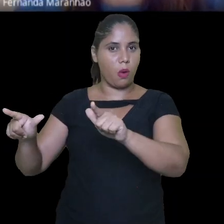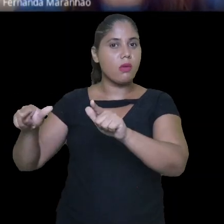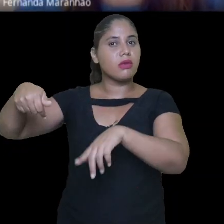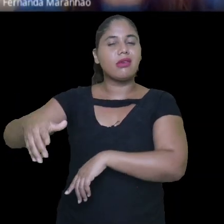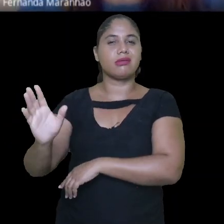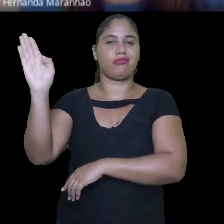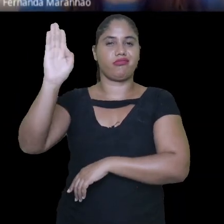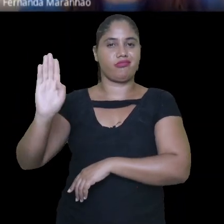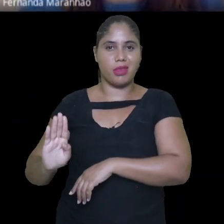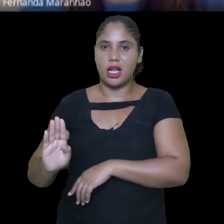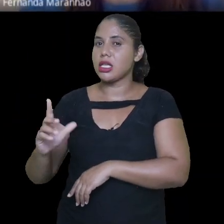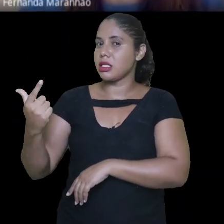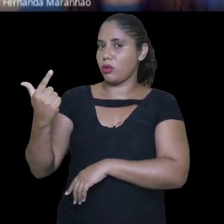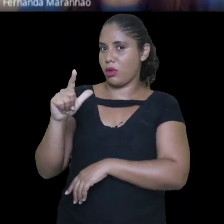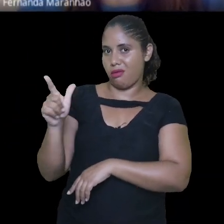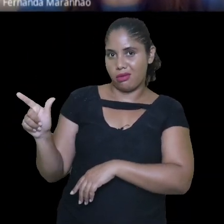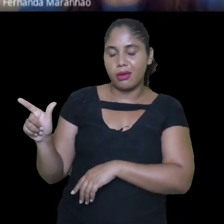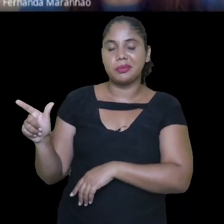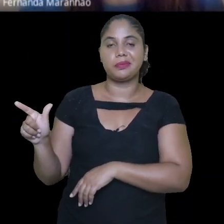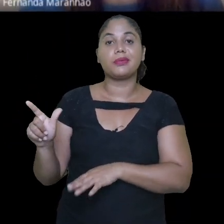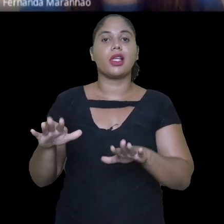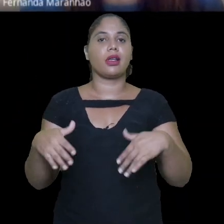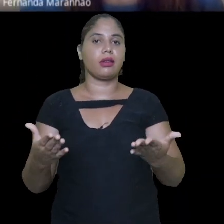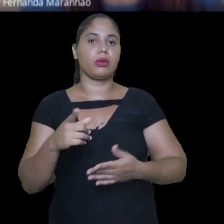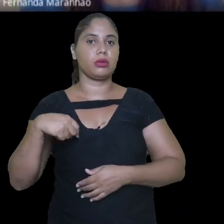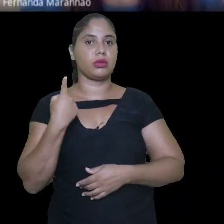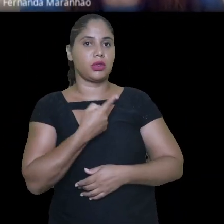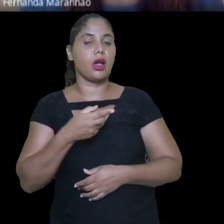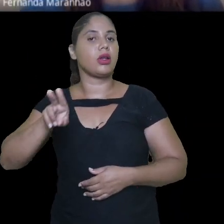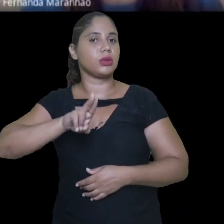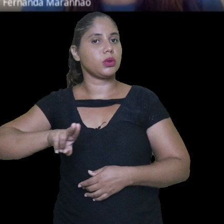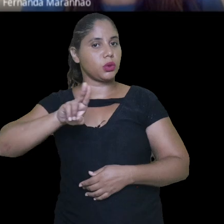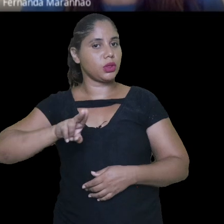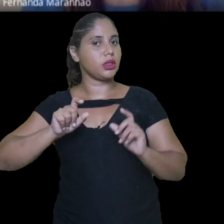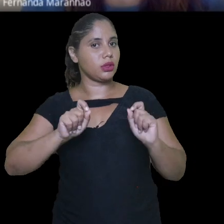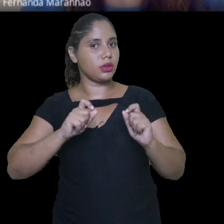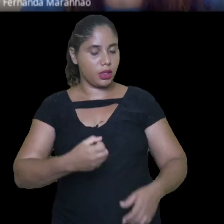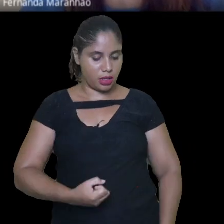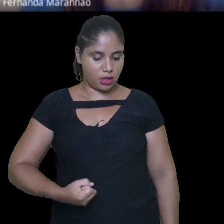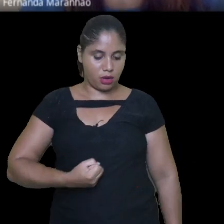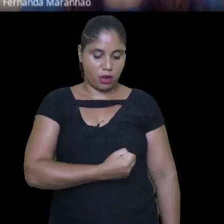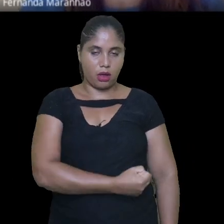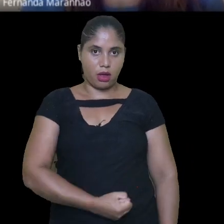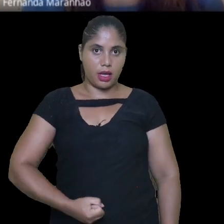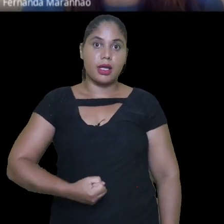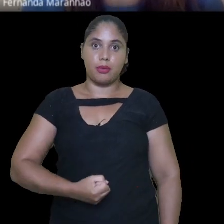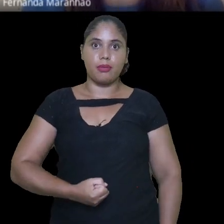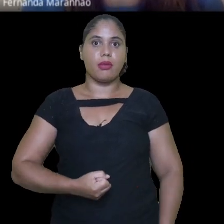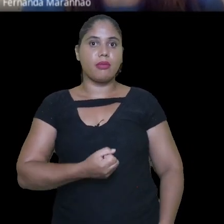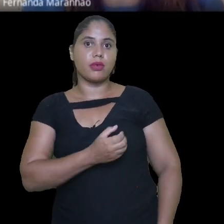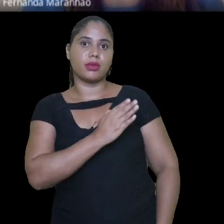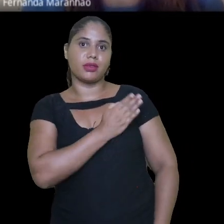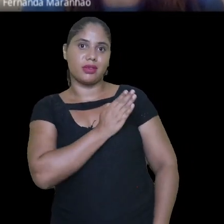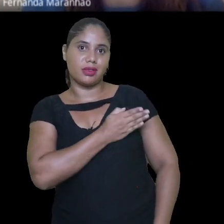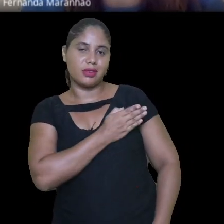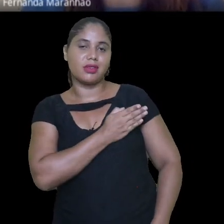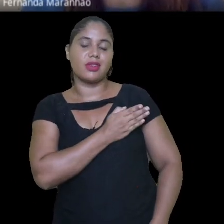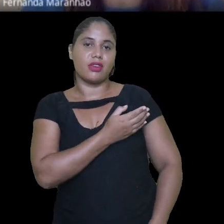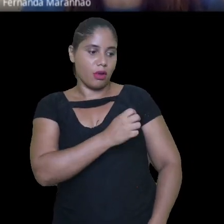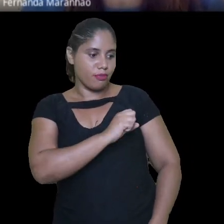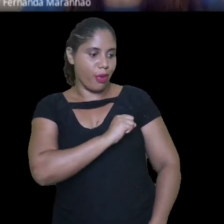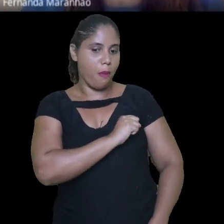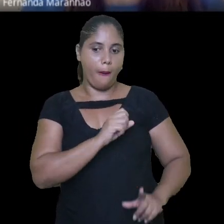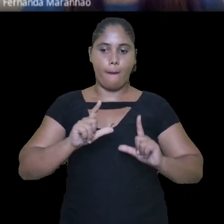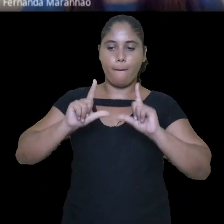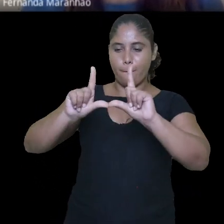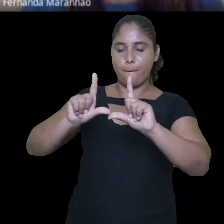vez discutidas as síndromes hipertensivas e a restrição de crescimento relacionadas com a insuficiência placentária, então nós podemos passar ao tema da